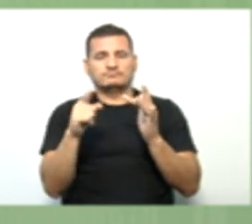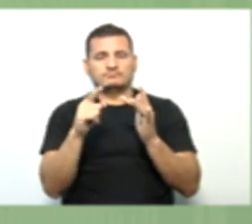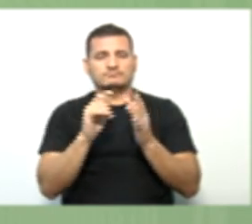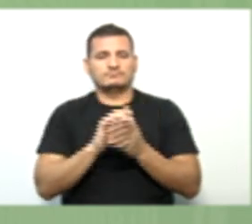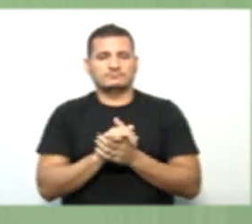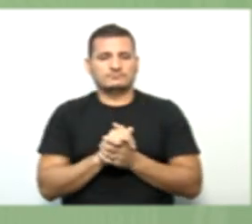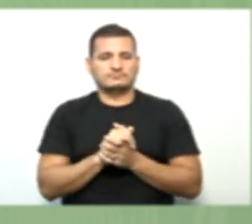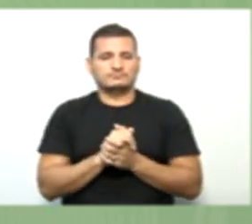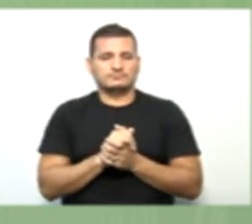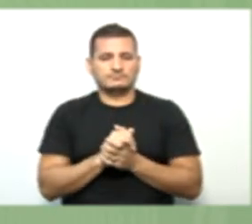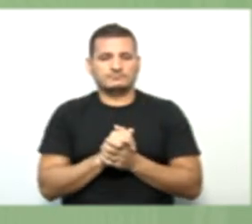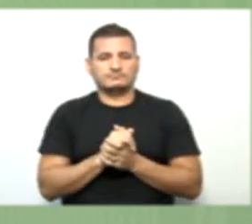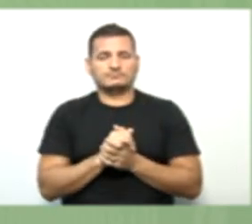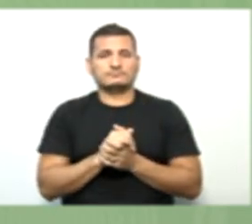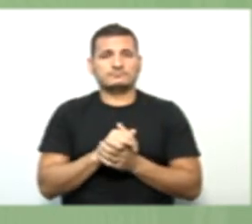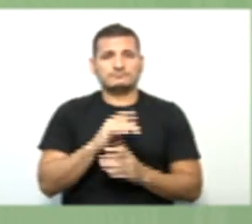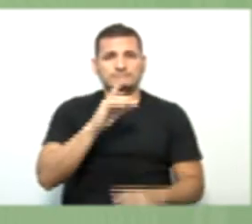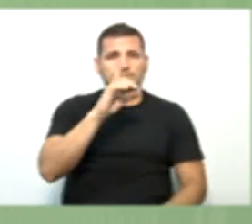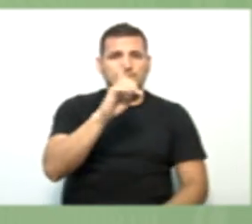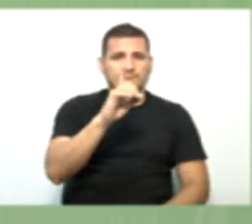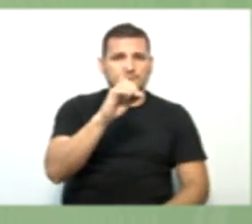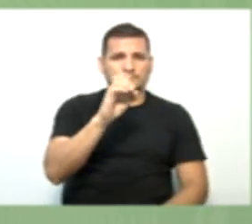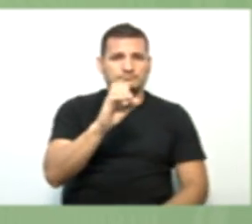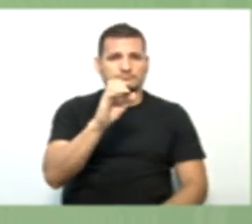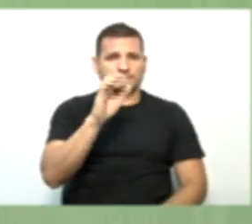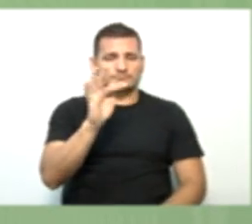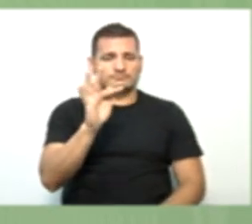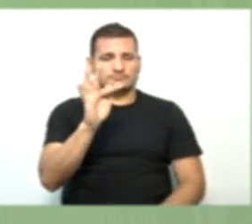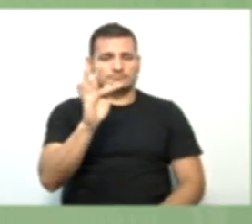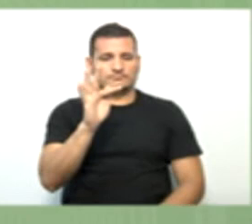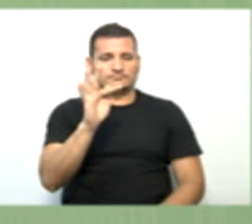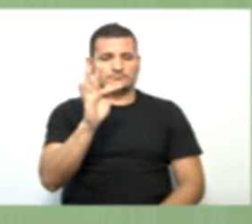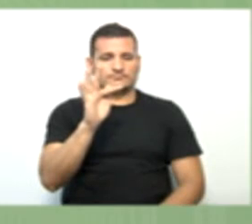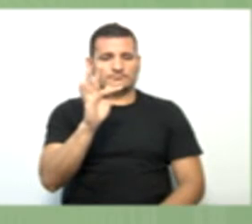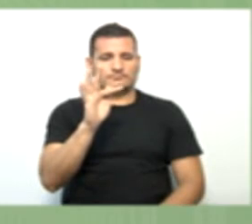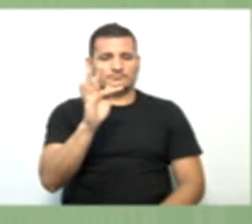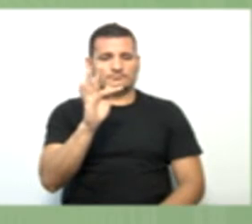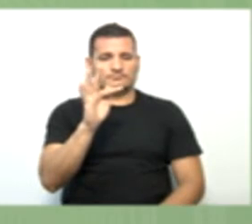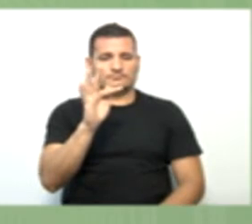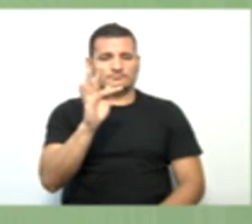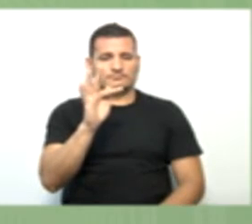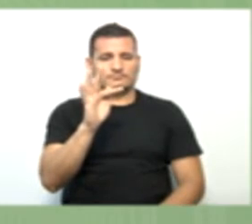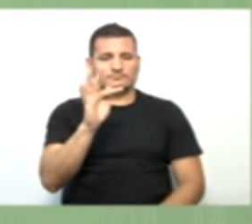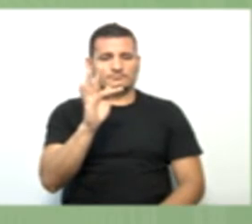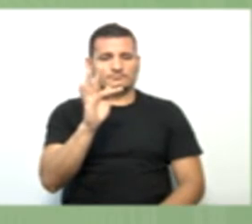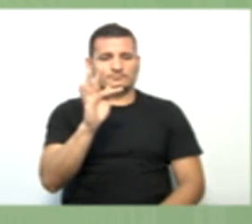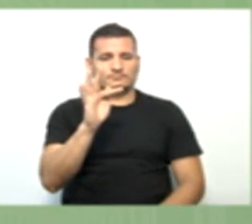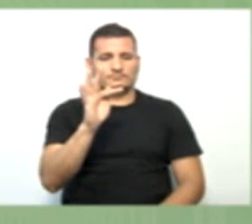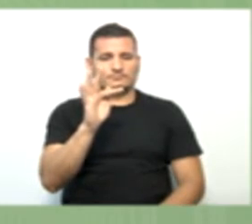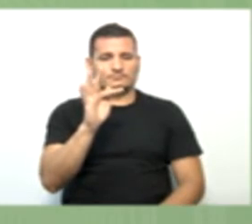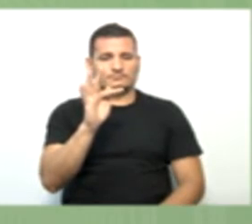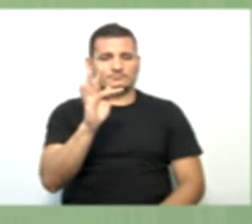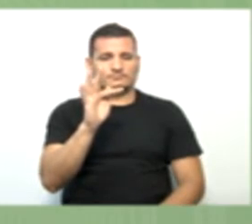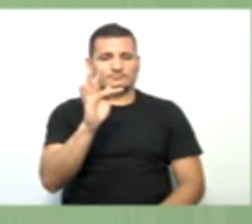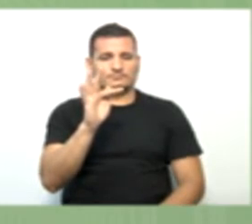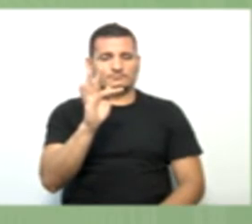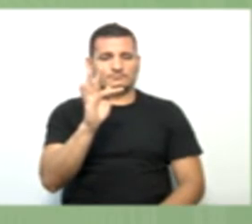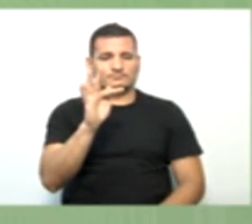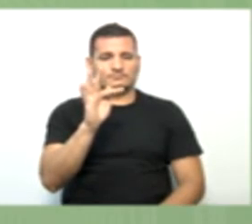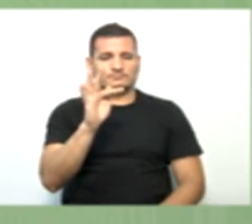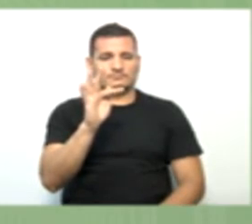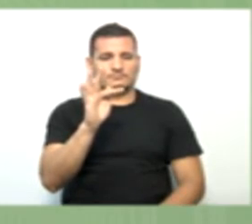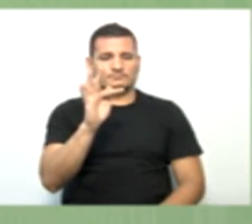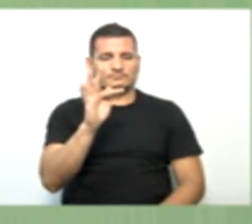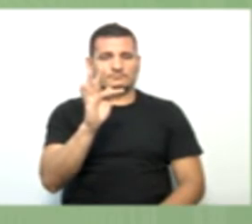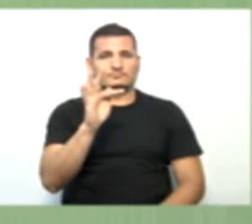Então, nós temos a palavra def. Então, essa é uma palavra reservada. Toda vez que eu enxergo a